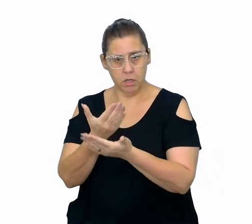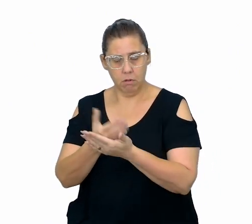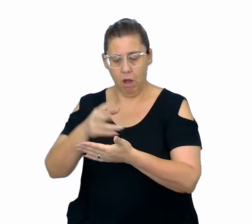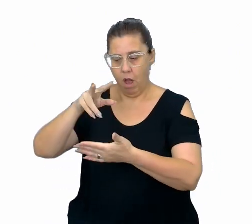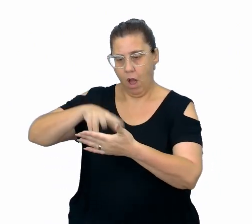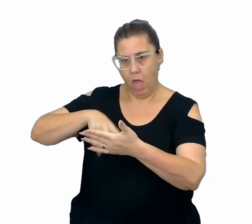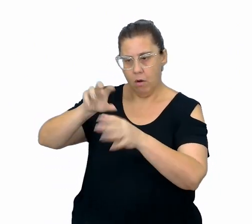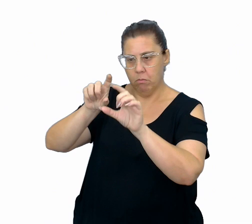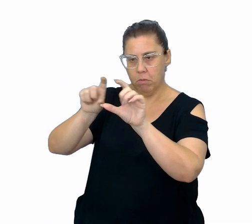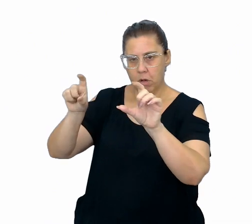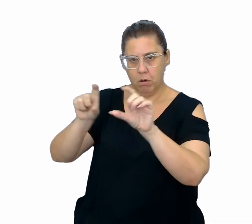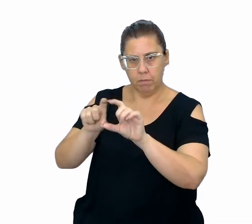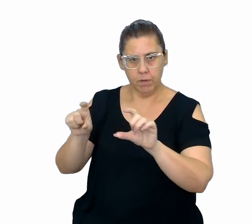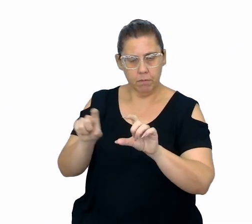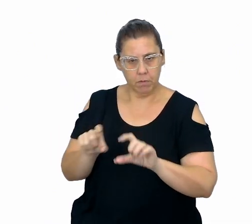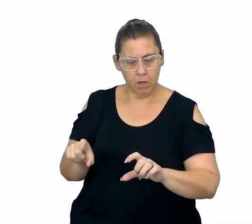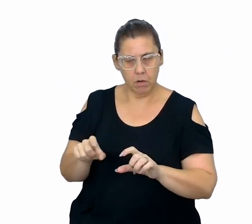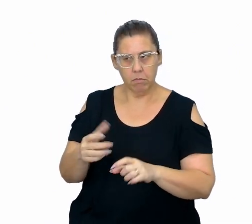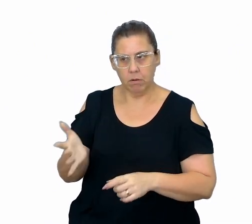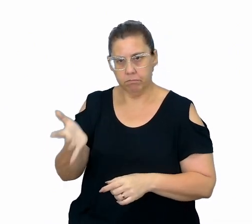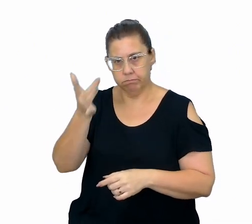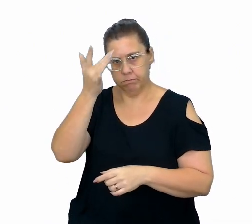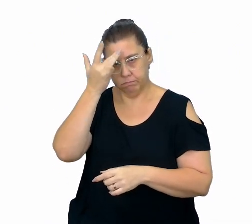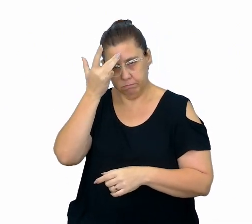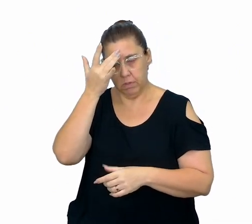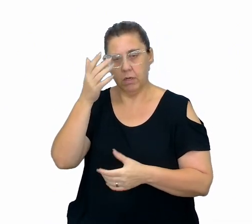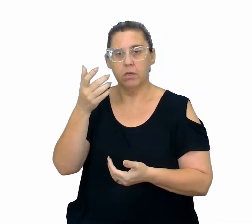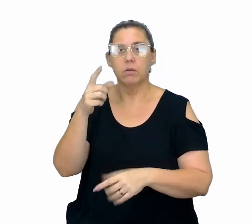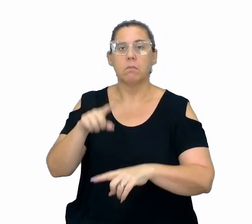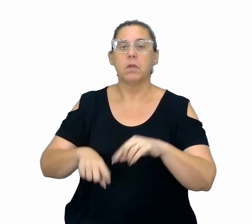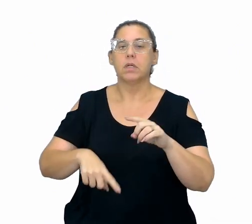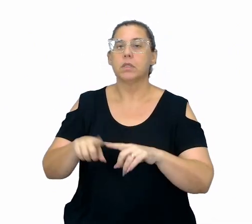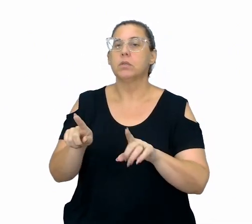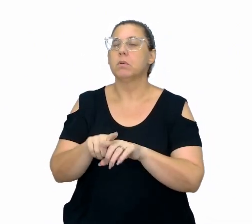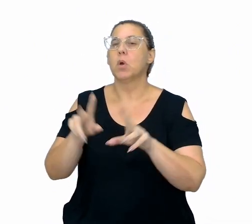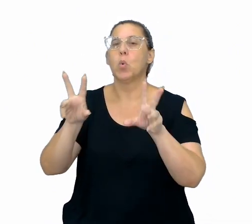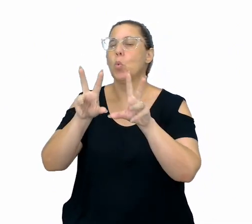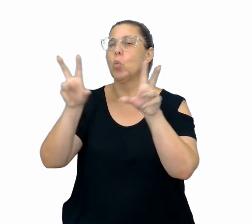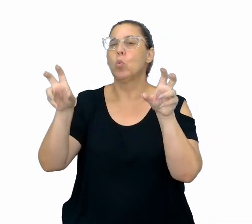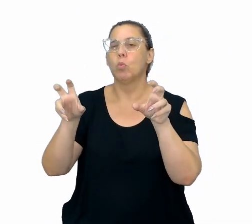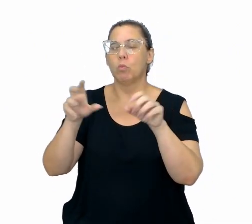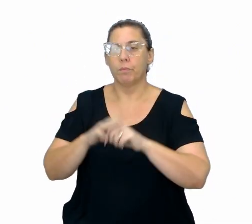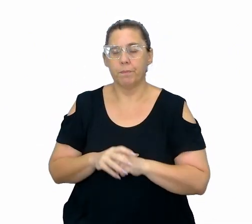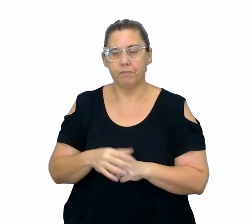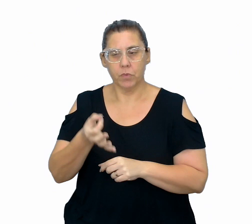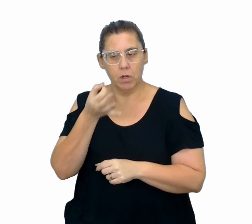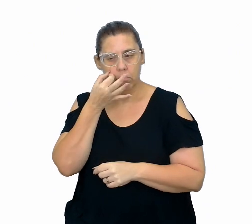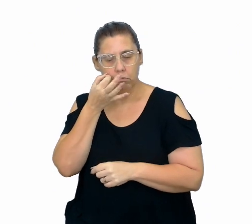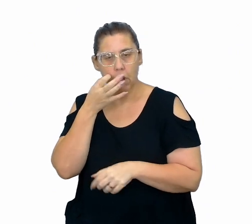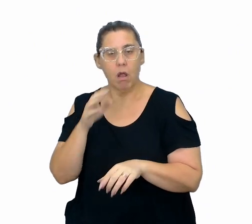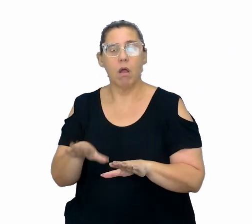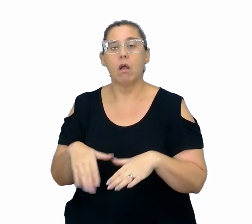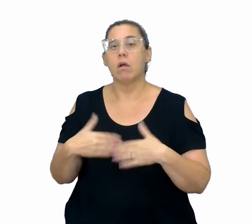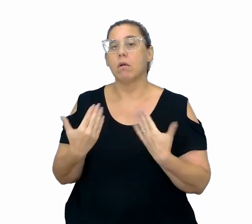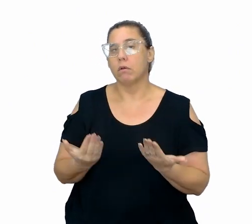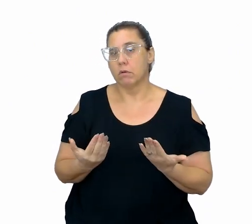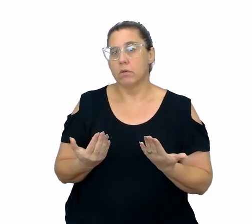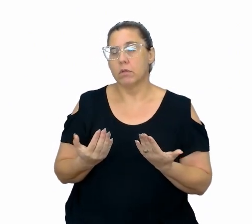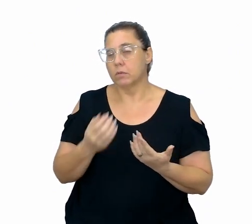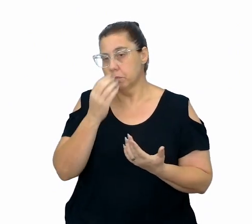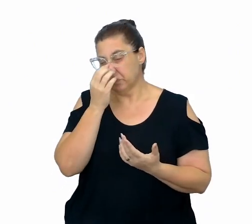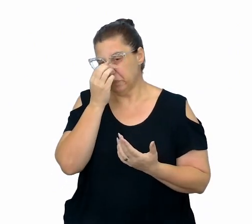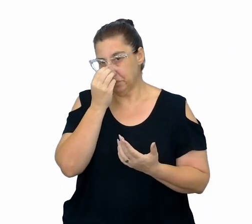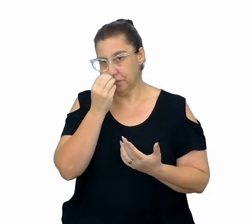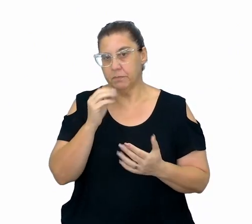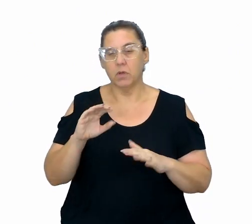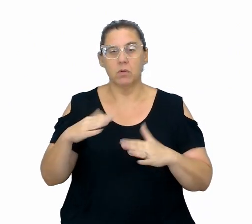leram trechos para registrar, né, no material os títulos a que se refere. Observe, então, que assim como